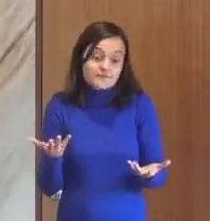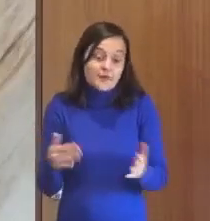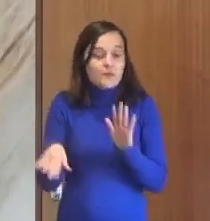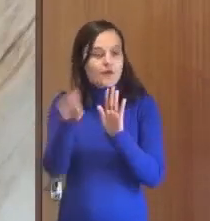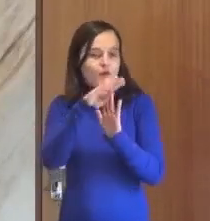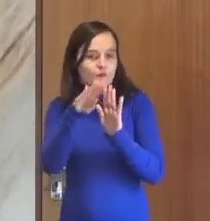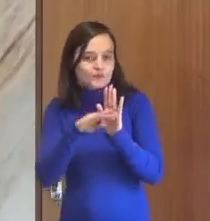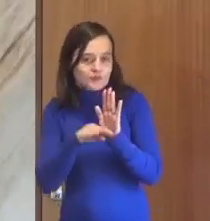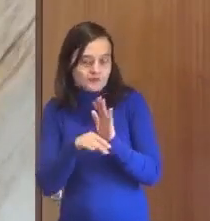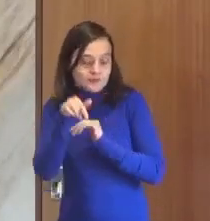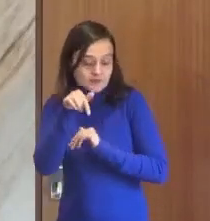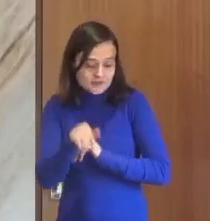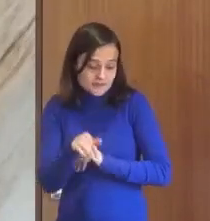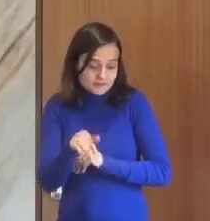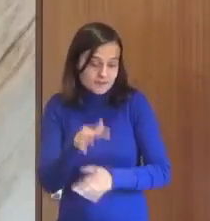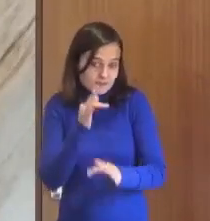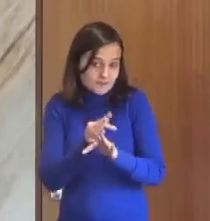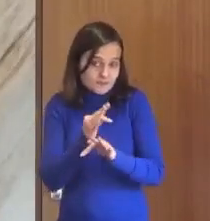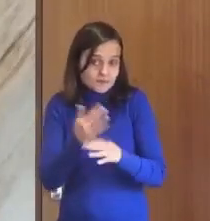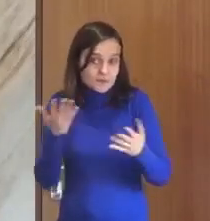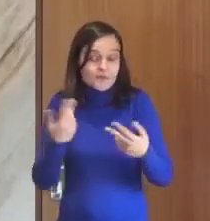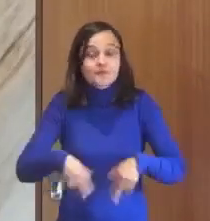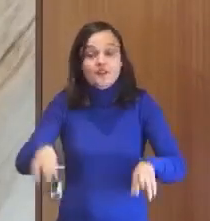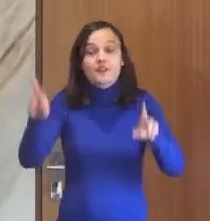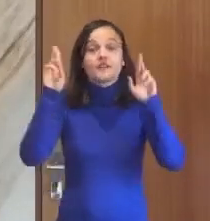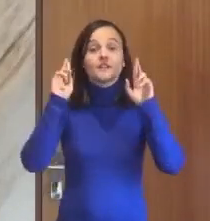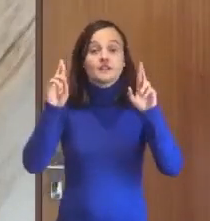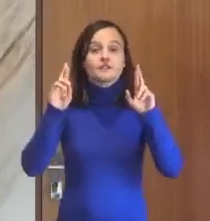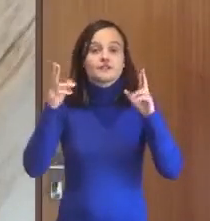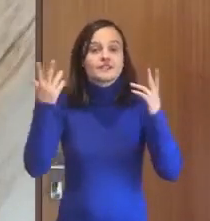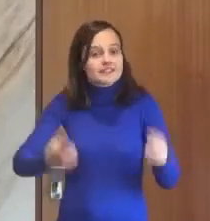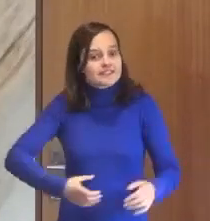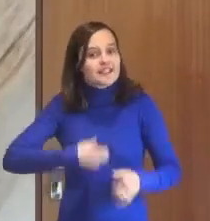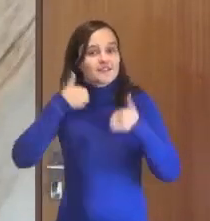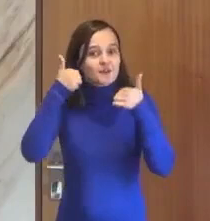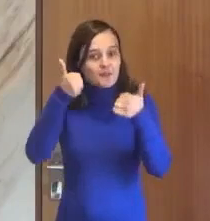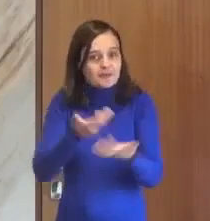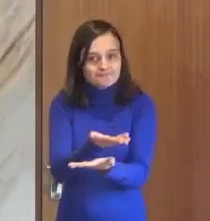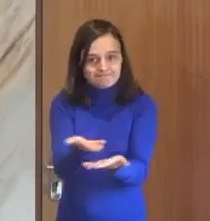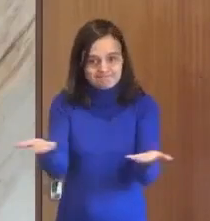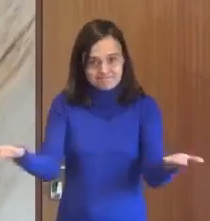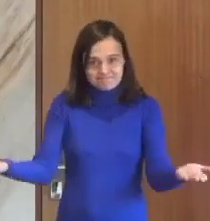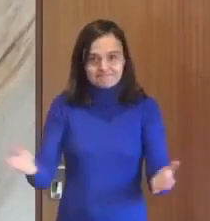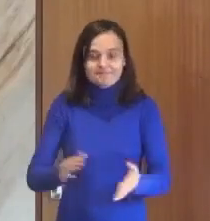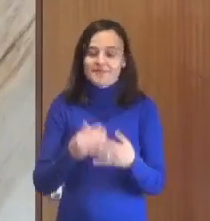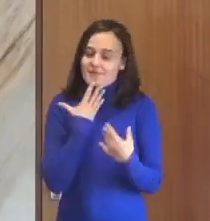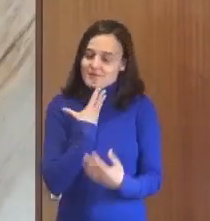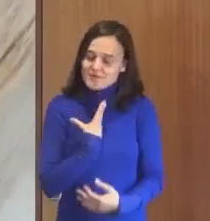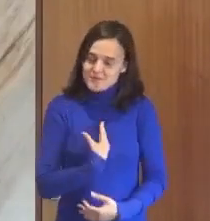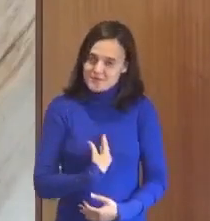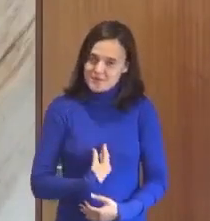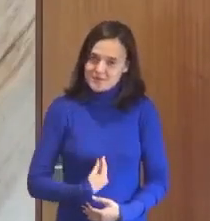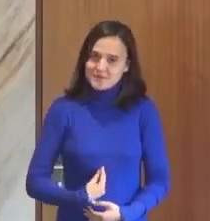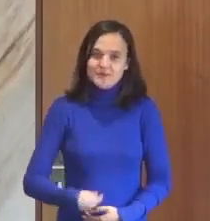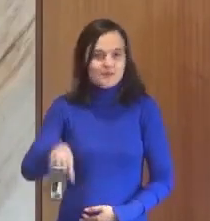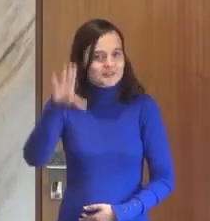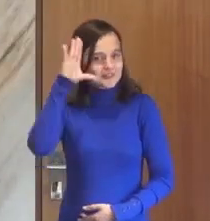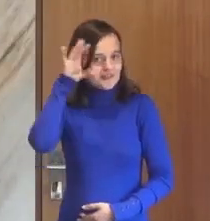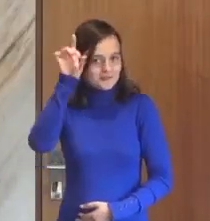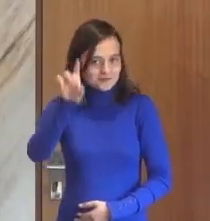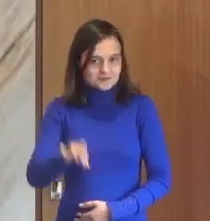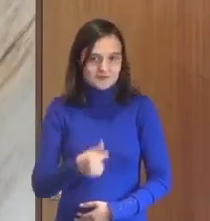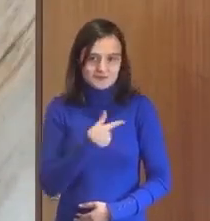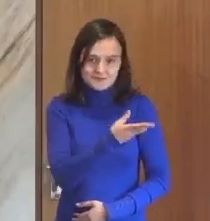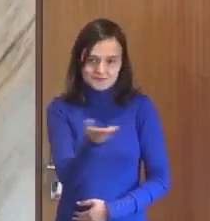programação paralela deste evento, e desejo que se sintam bem aqui e que gostem do resto de tarde que temos para